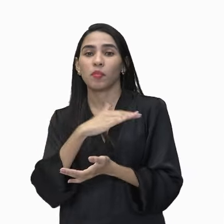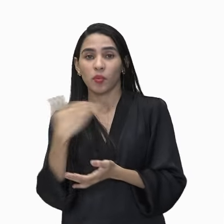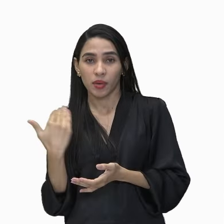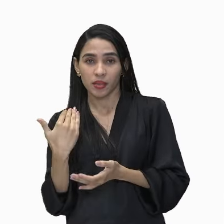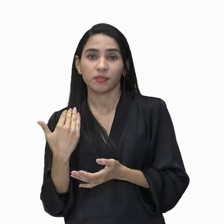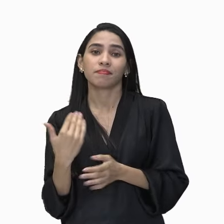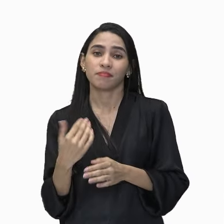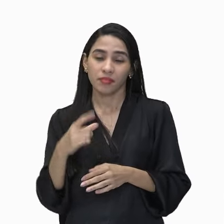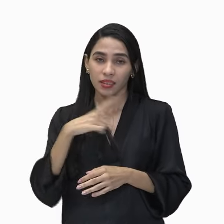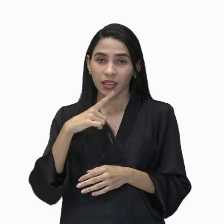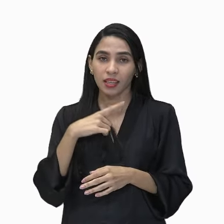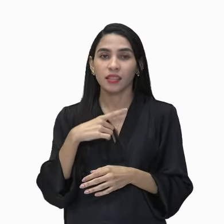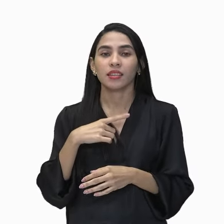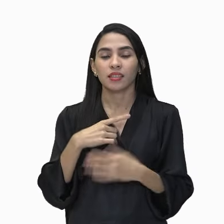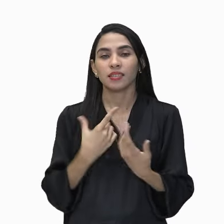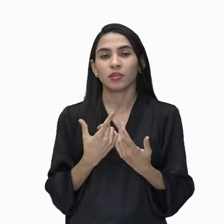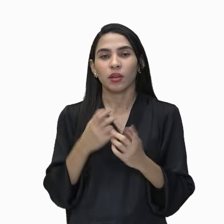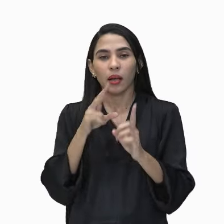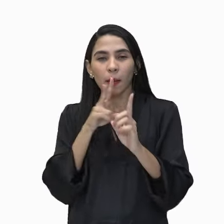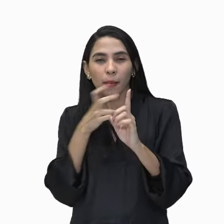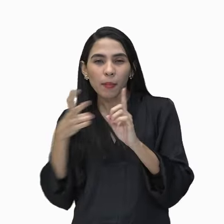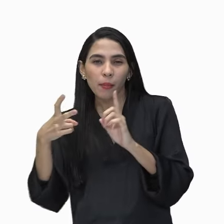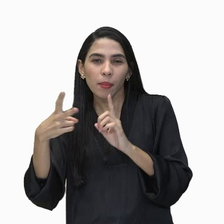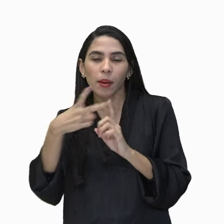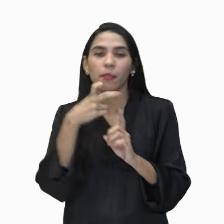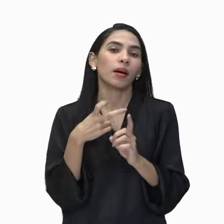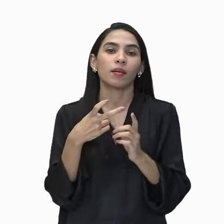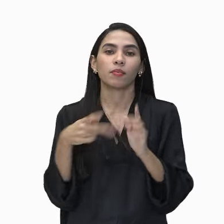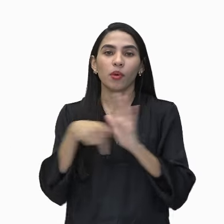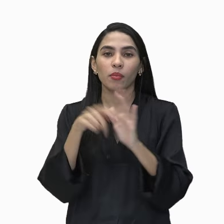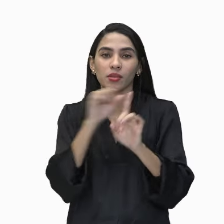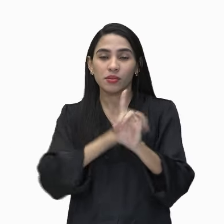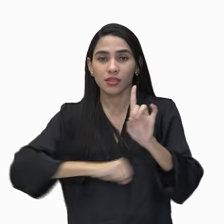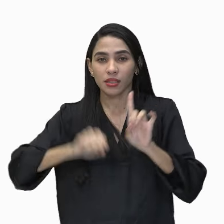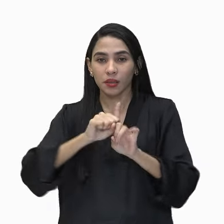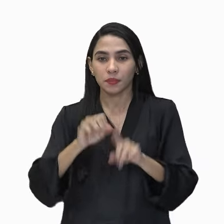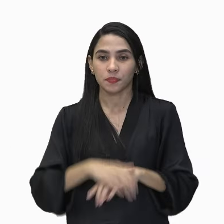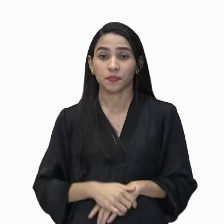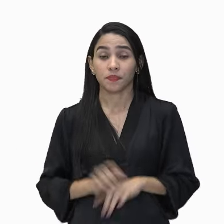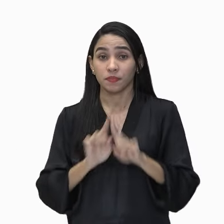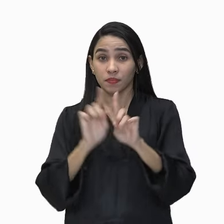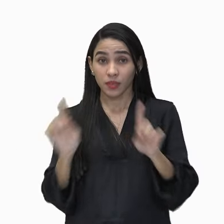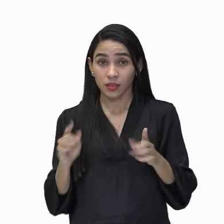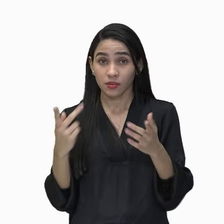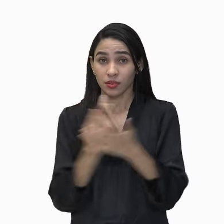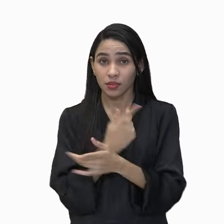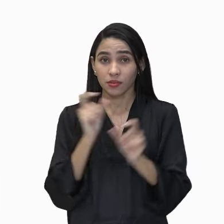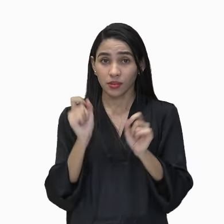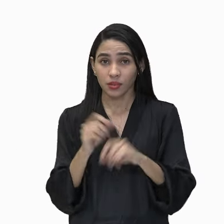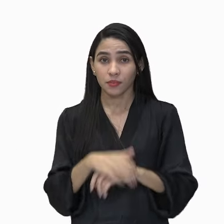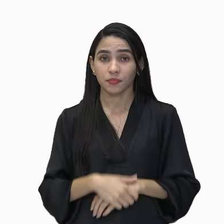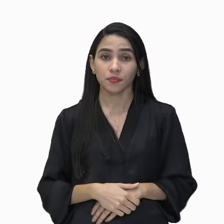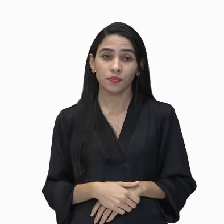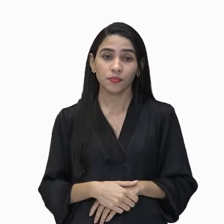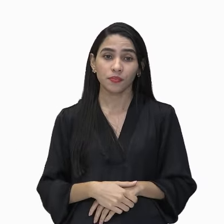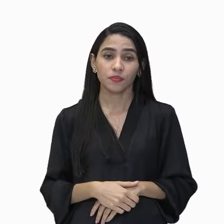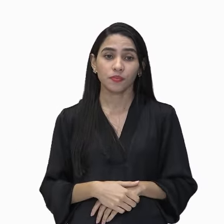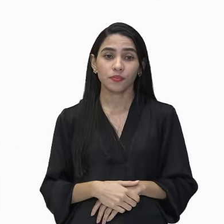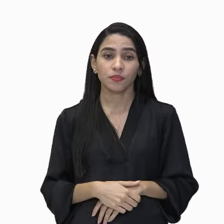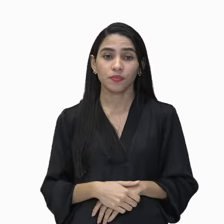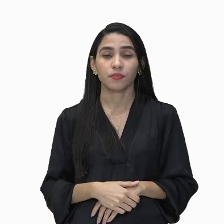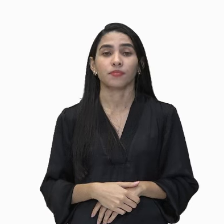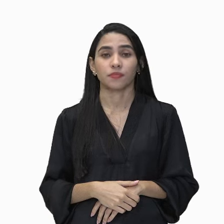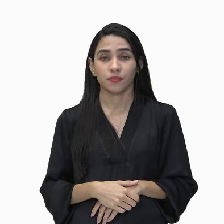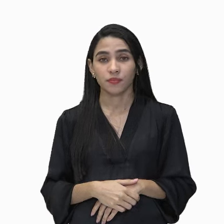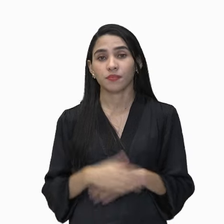morremos, existe essa exploração social. O que acontece com tudo isso daí? Vem para